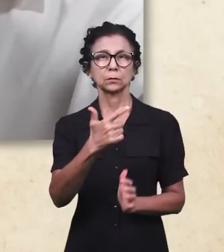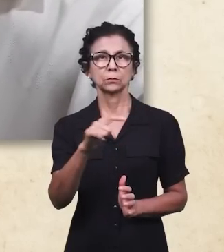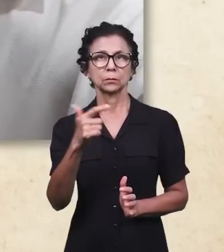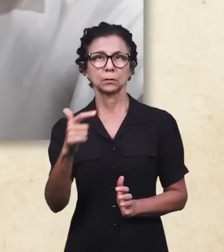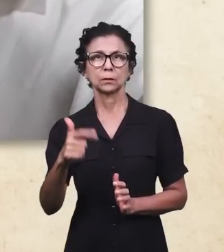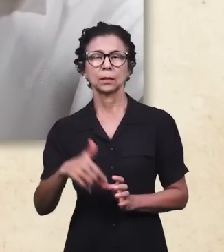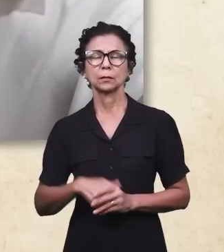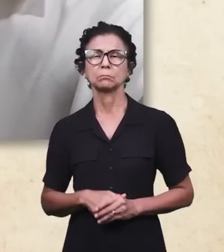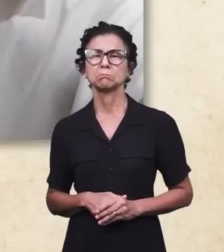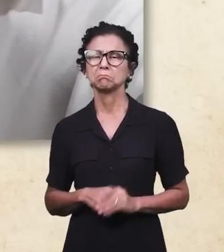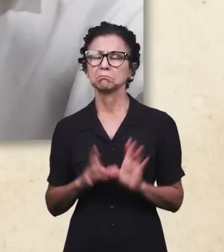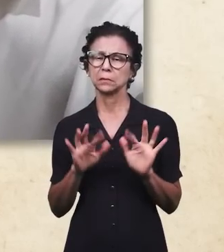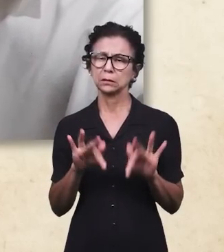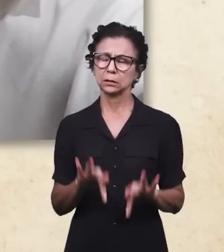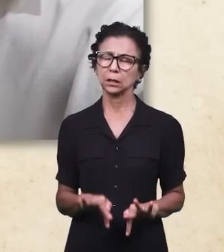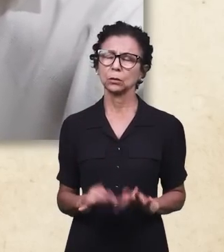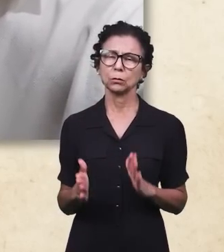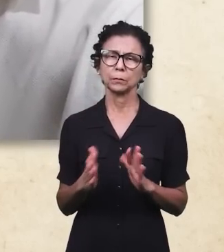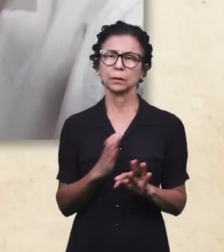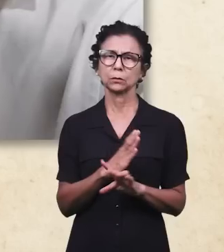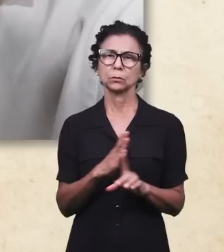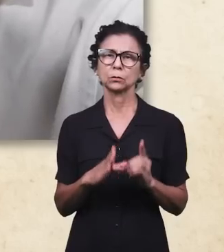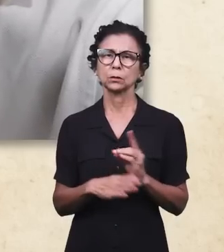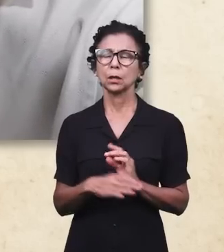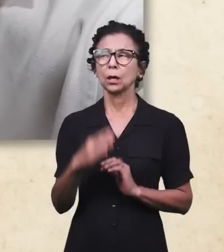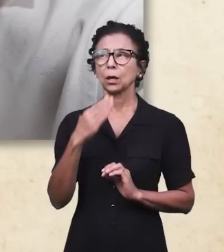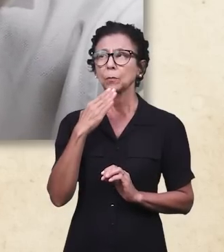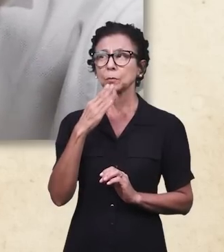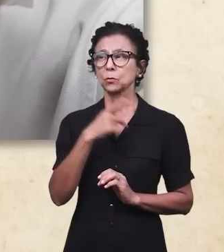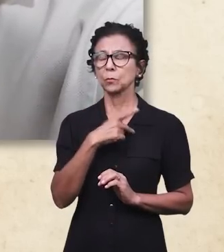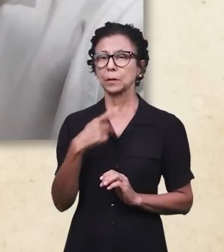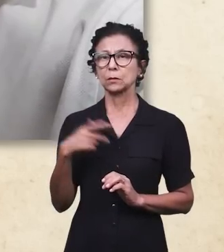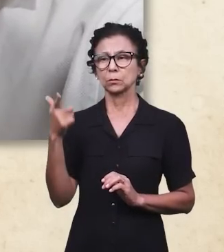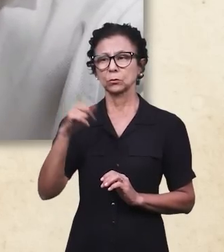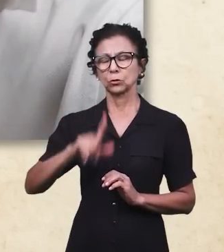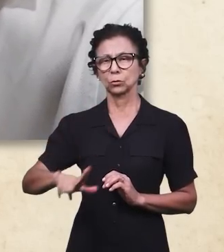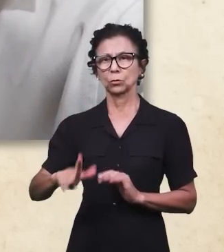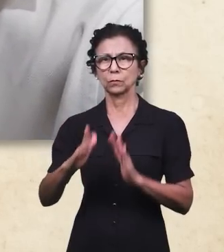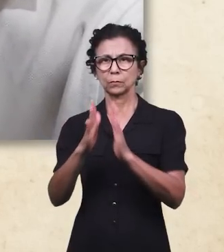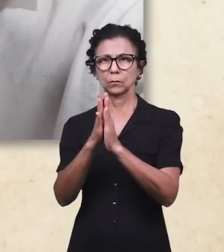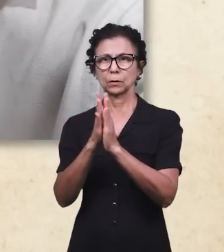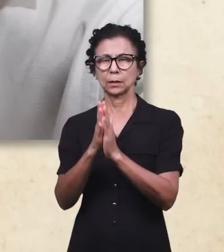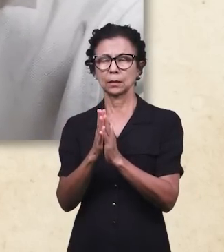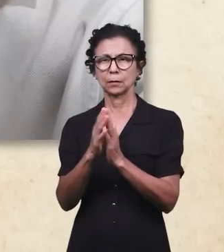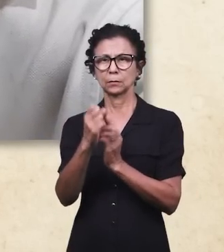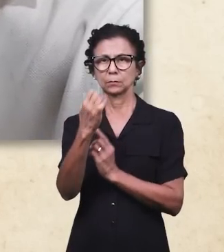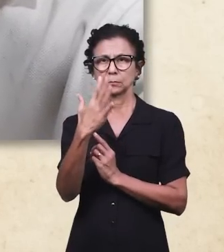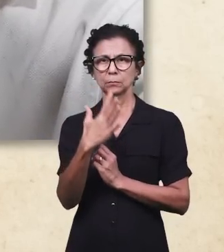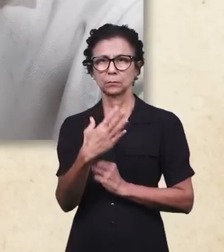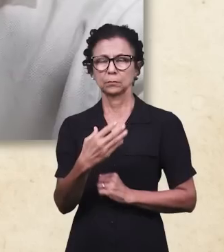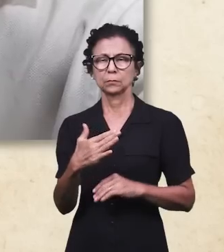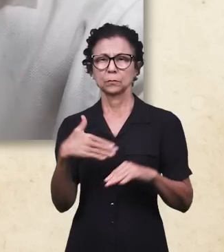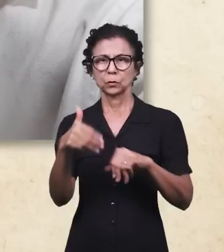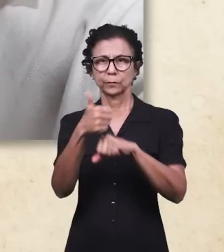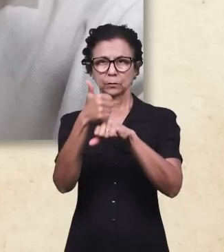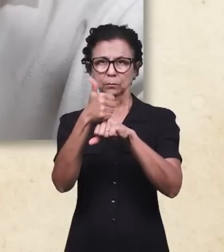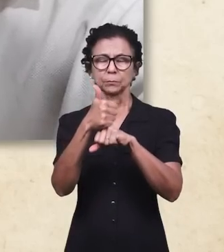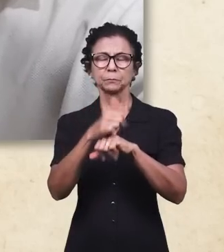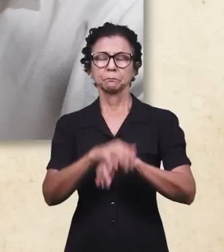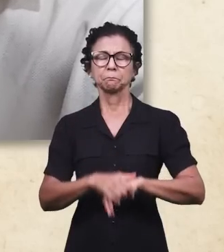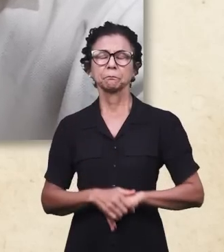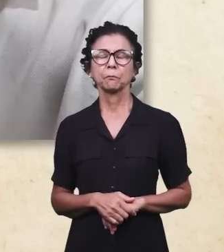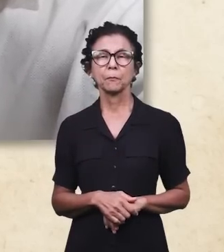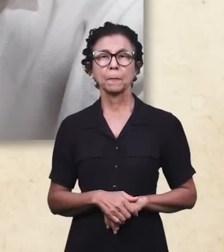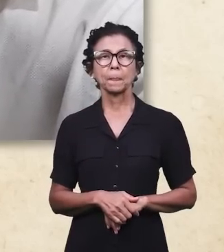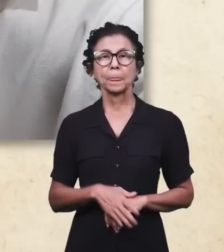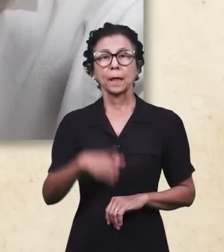o encerramento, eu pedi que os pastores pudessem estar orando pela minha vida profissional. E o Senhor falou